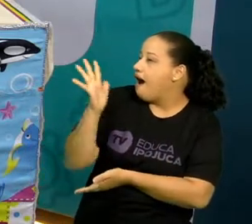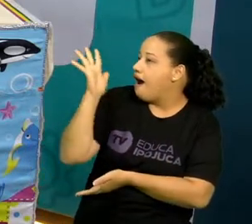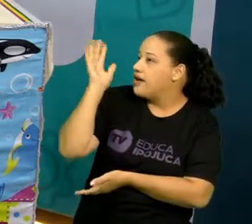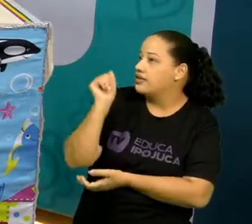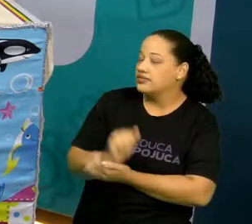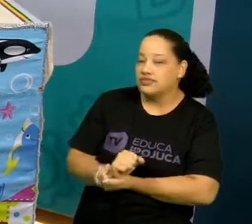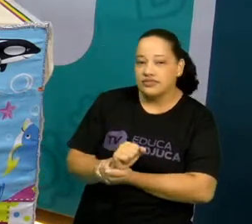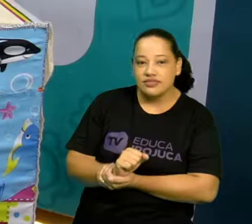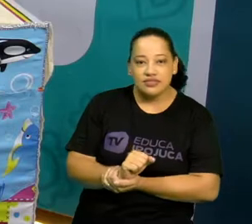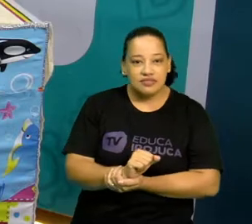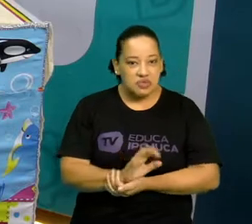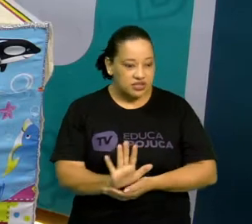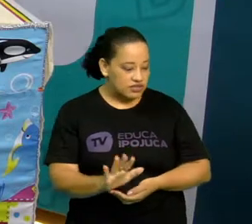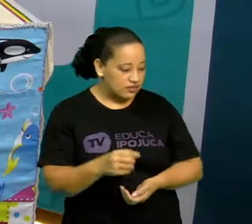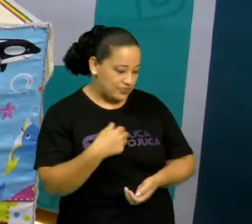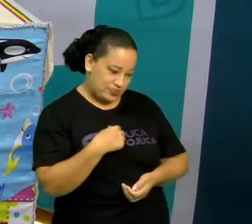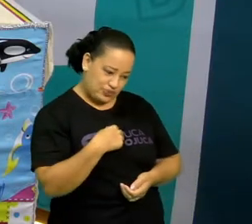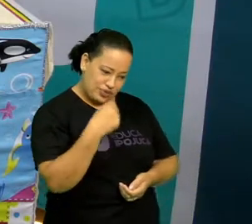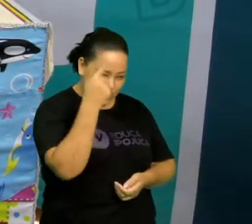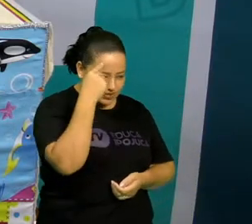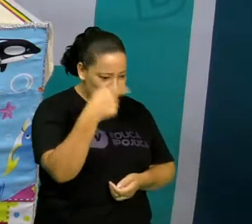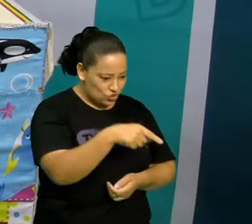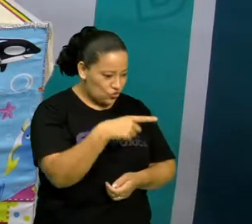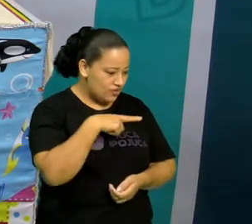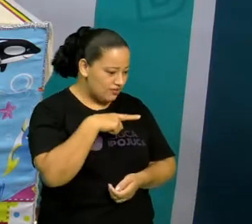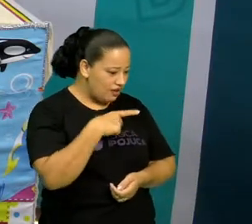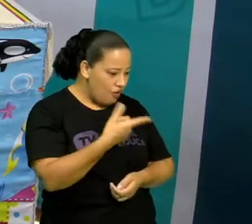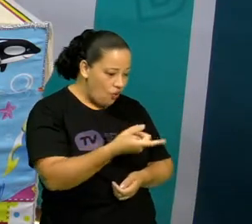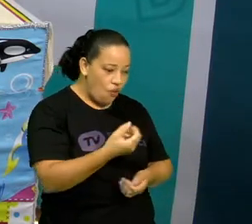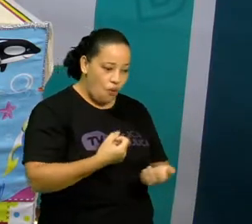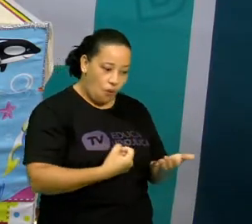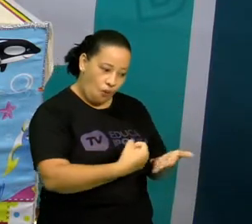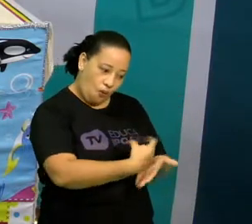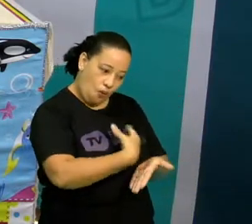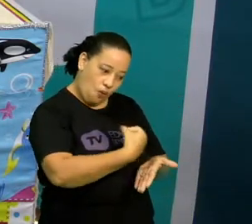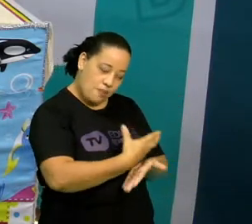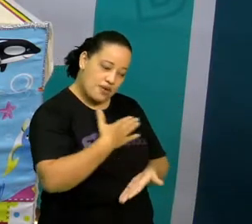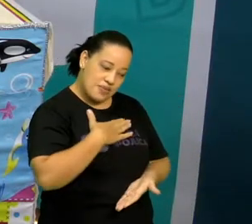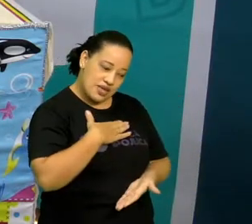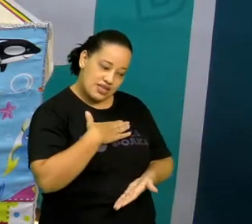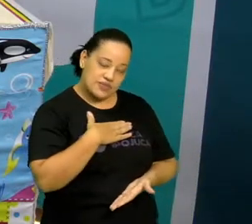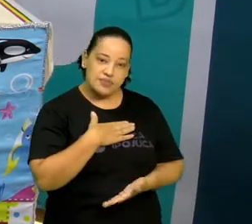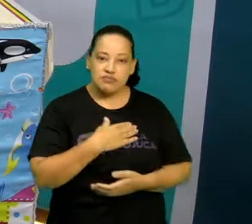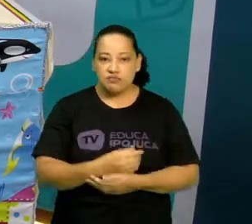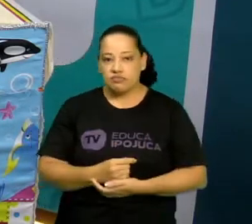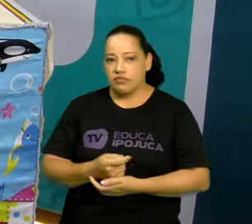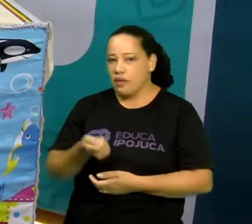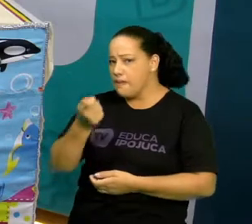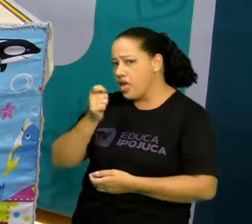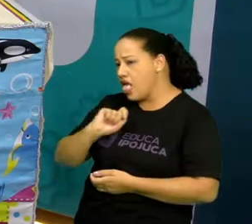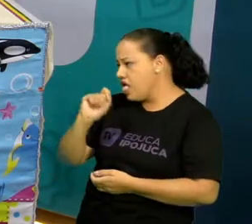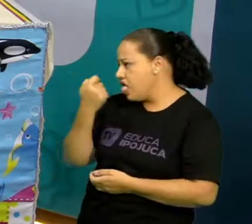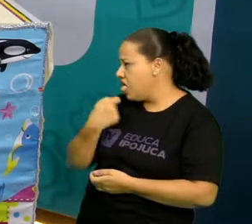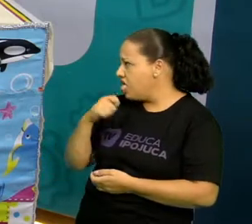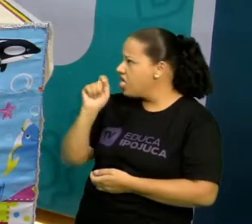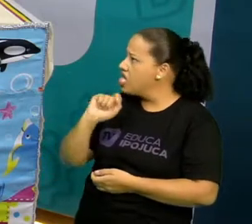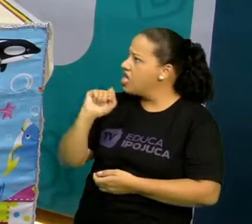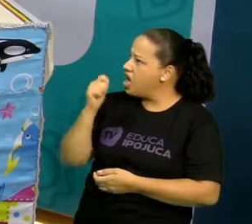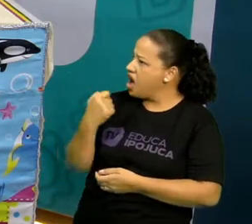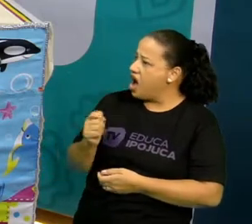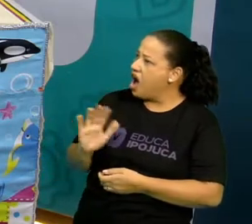tu dar pra tia Lê. Comprava picolé. Oxe, picolé é caro, Leiturinha. Pra mim é. Não. Eu